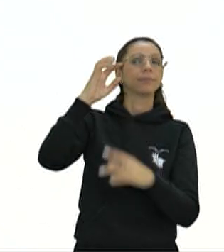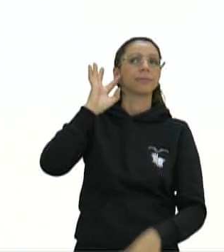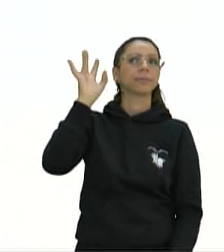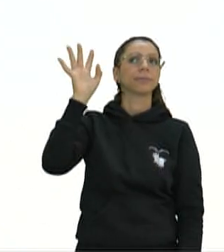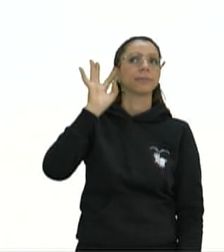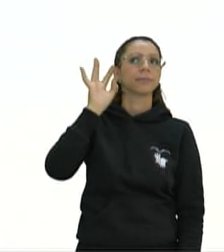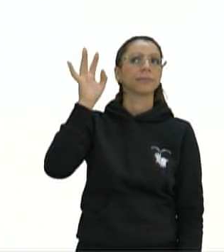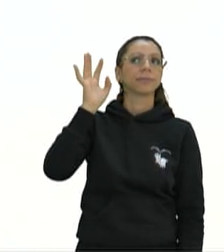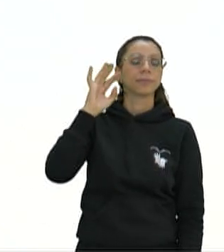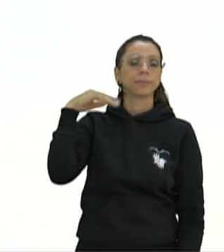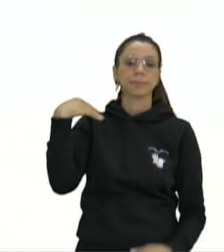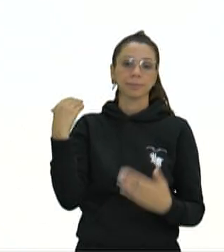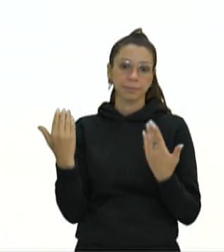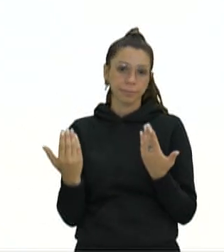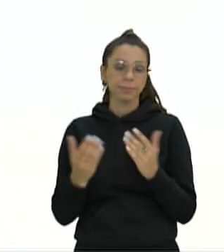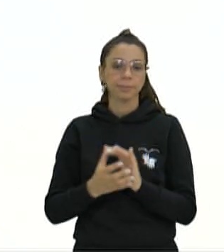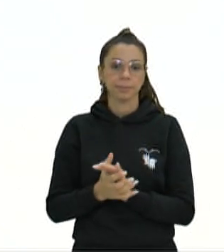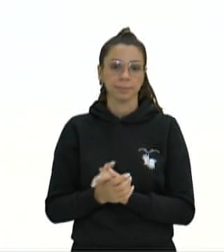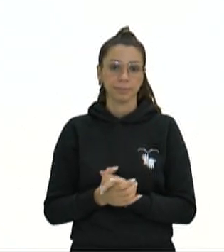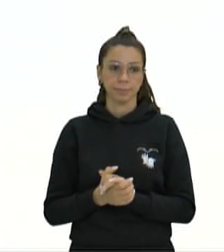um pouquinho. Então,